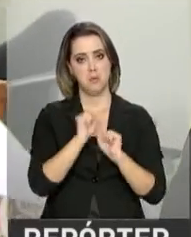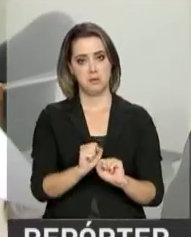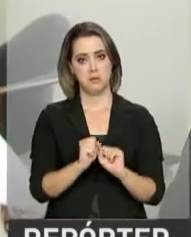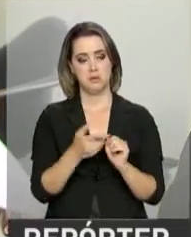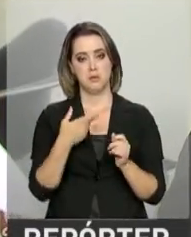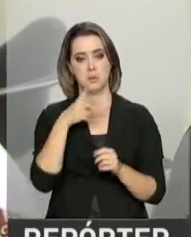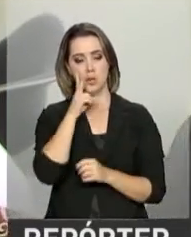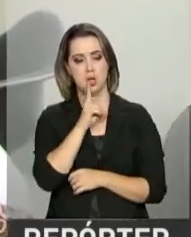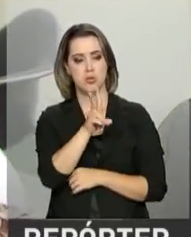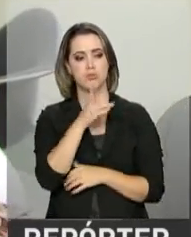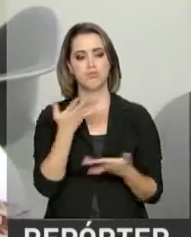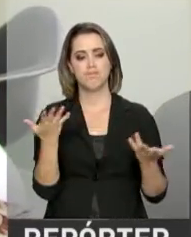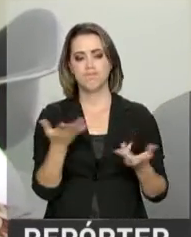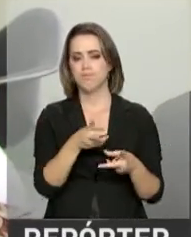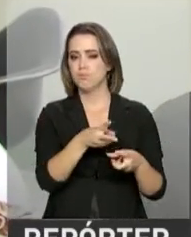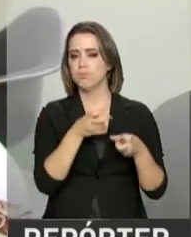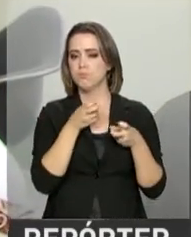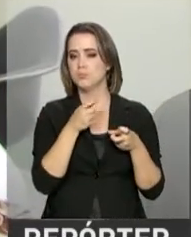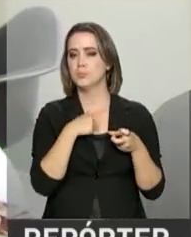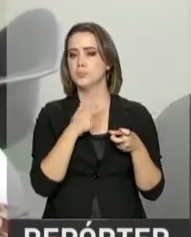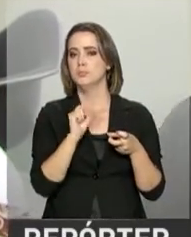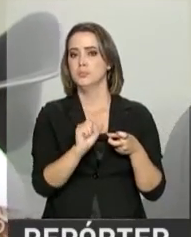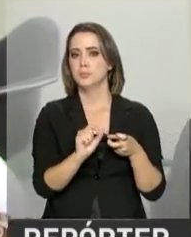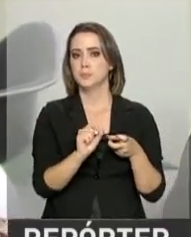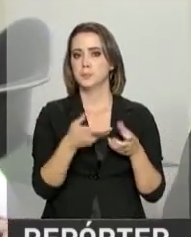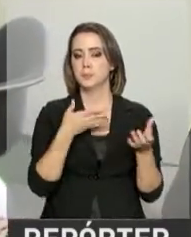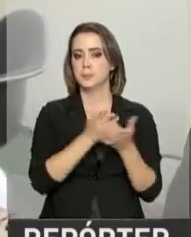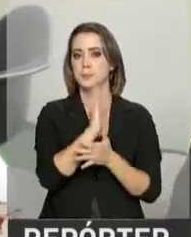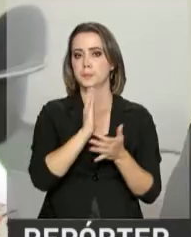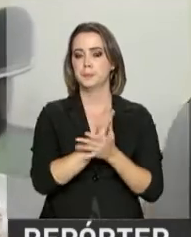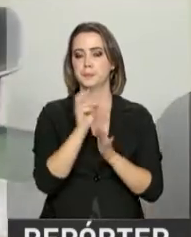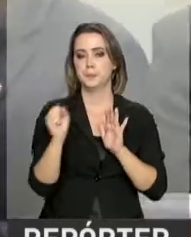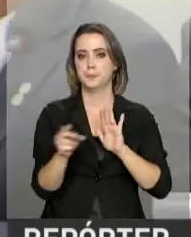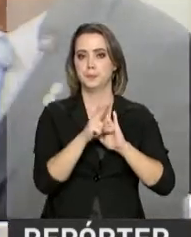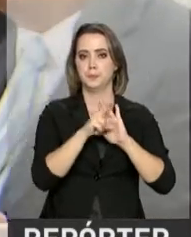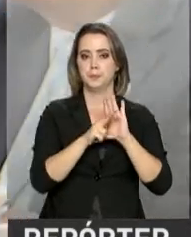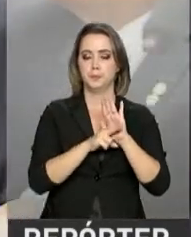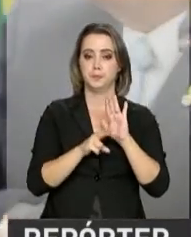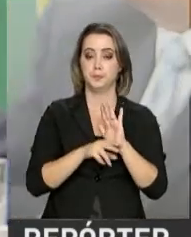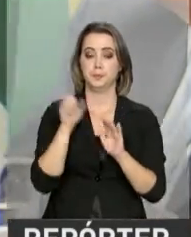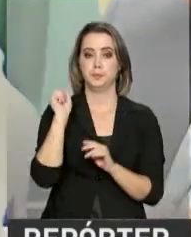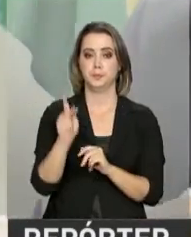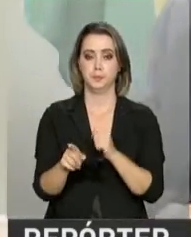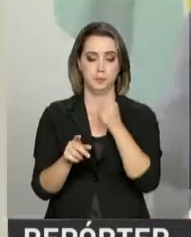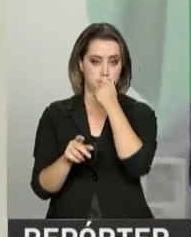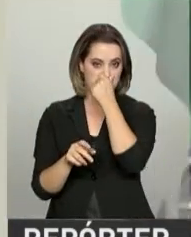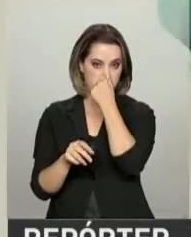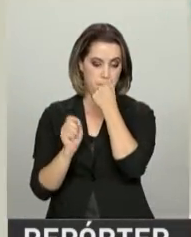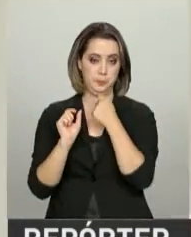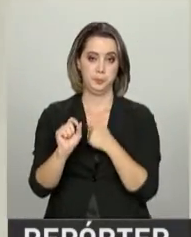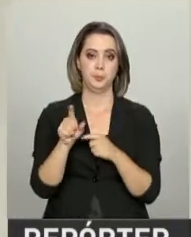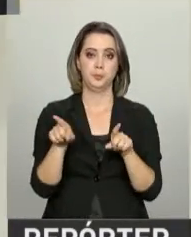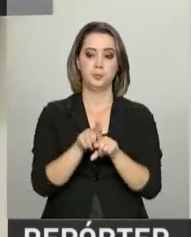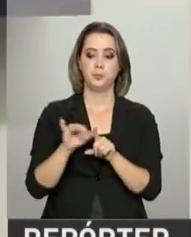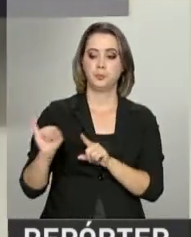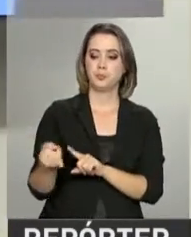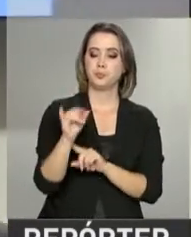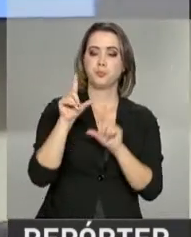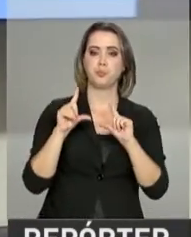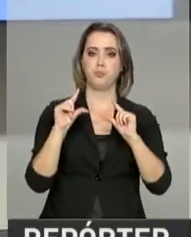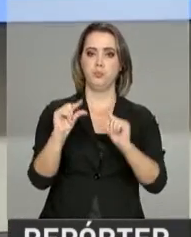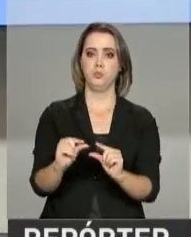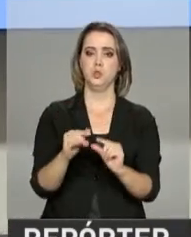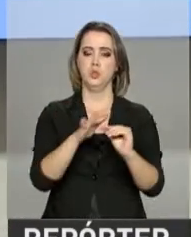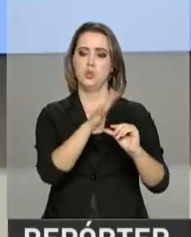que o mercado intui de aprovação da reforma da Previdência. O cenário positivo, que envolve diminuição de juros, queda